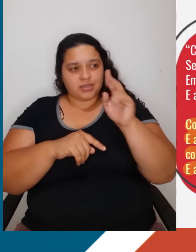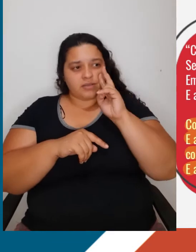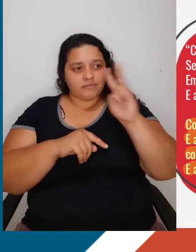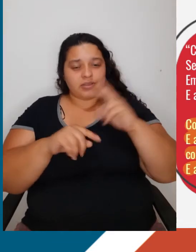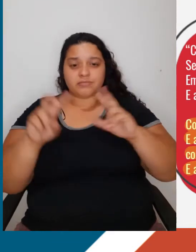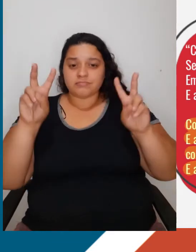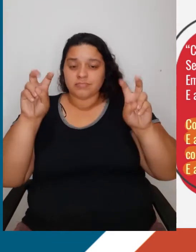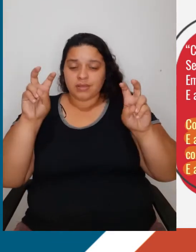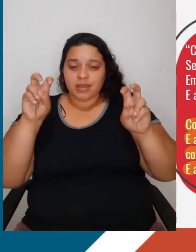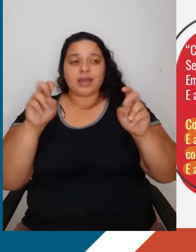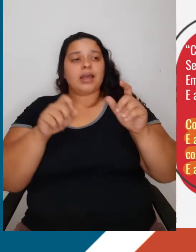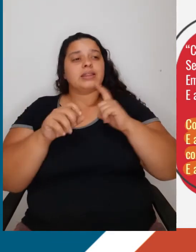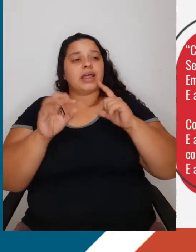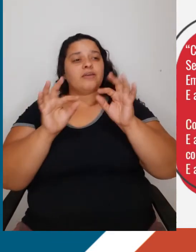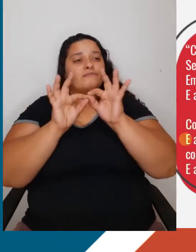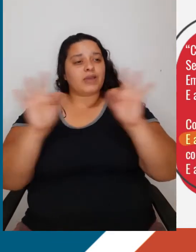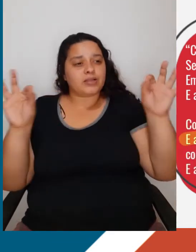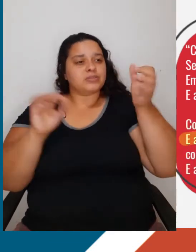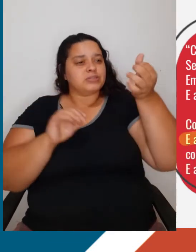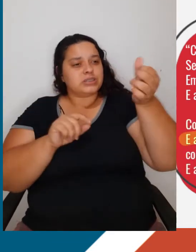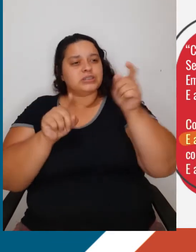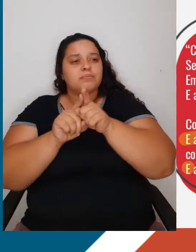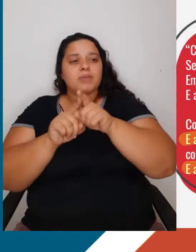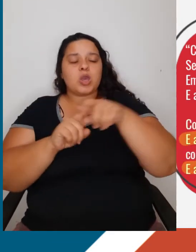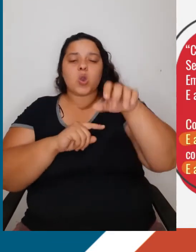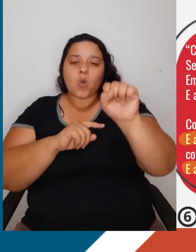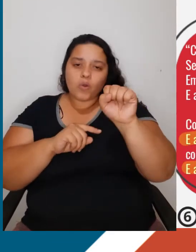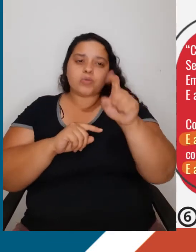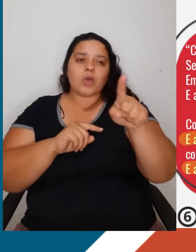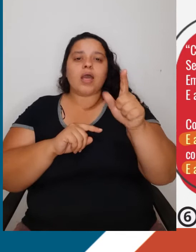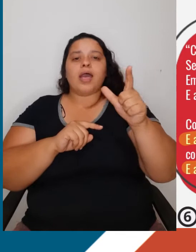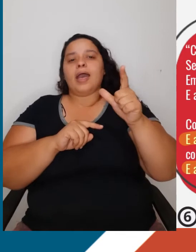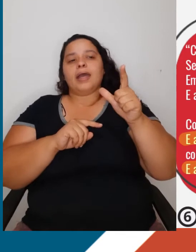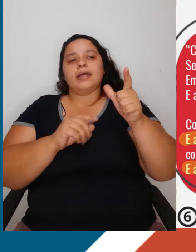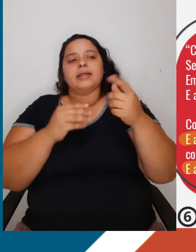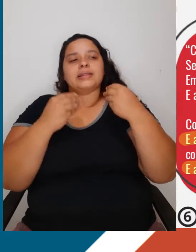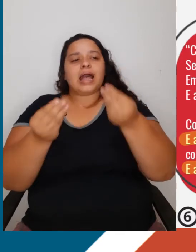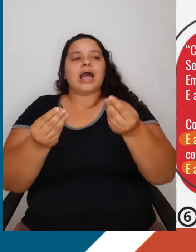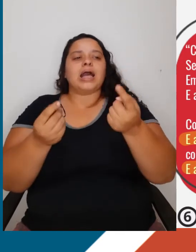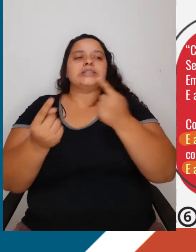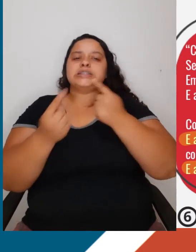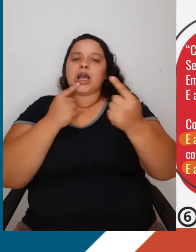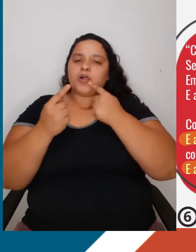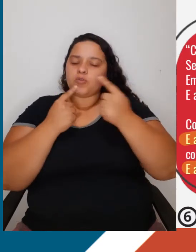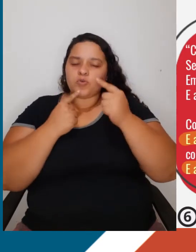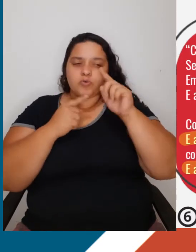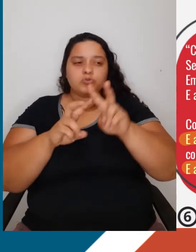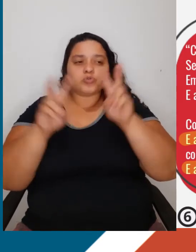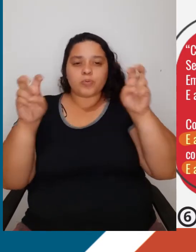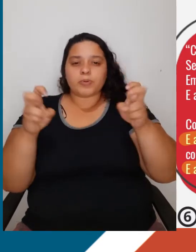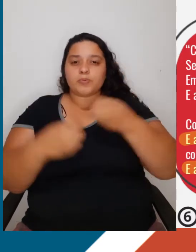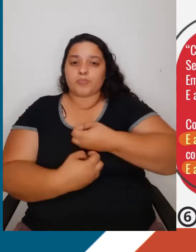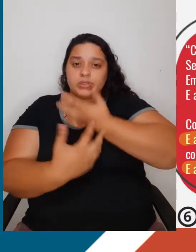em redondilha maior, com exceção dos versos 6 e 8, se utiliza desse ritmo popular para trazer um diálogo muito atual acerca